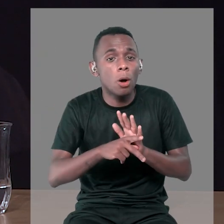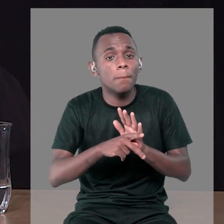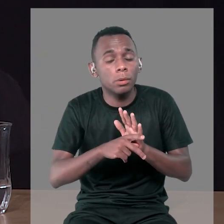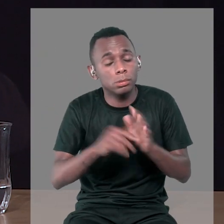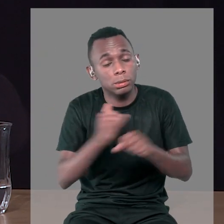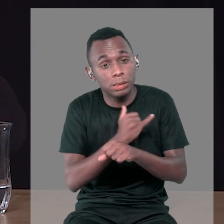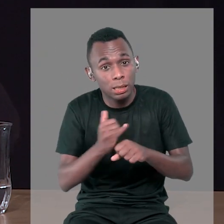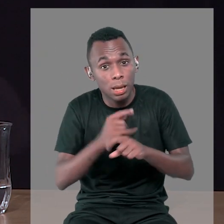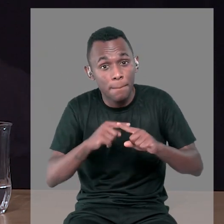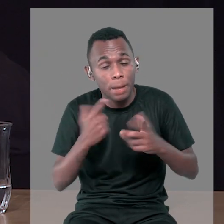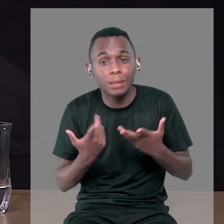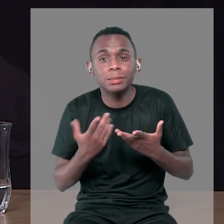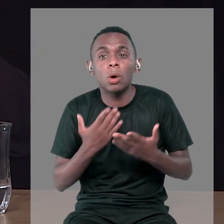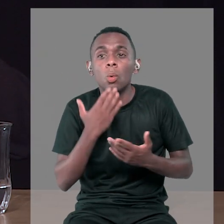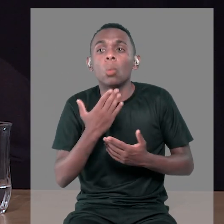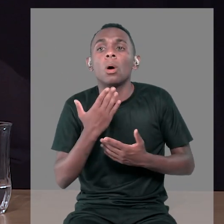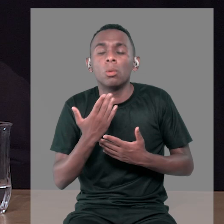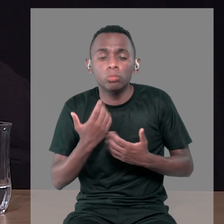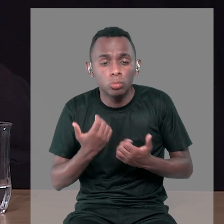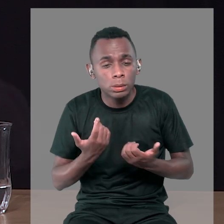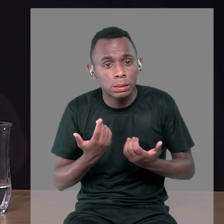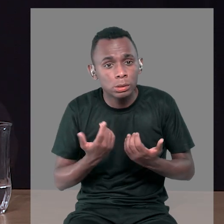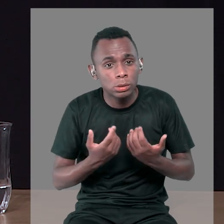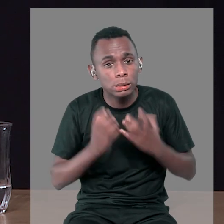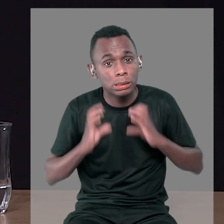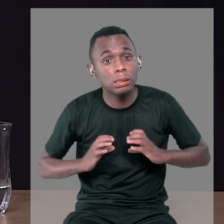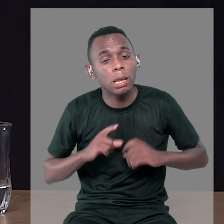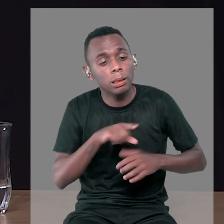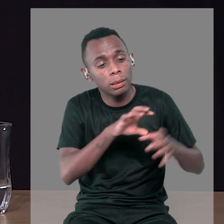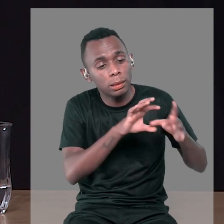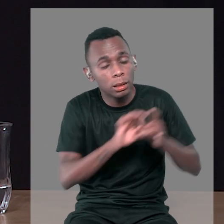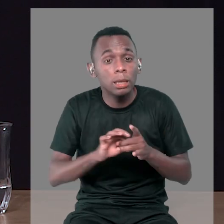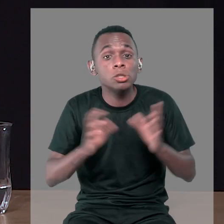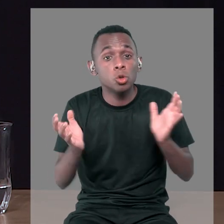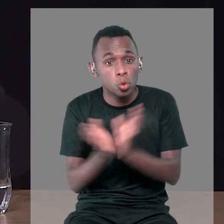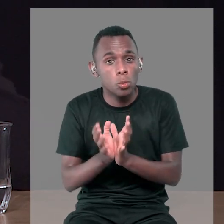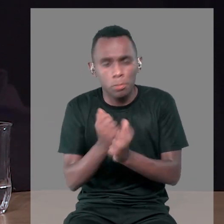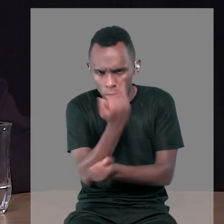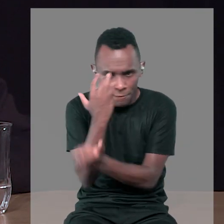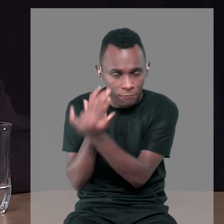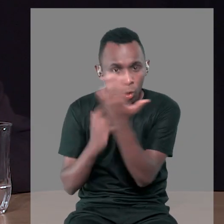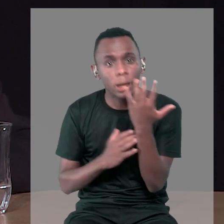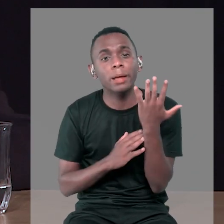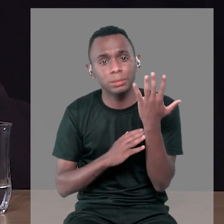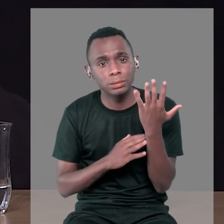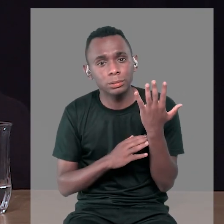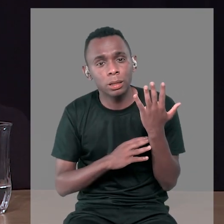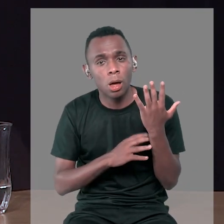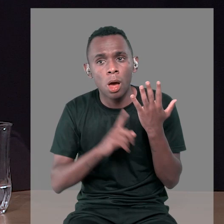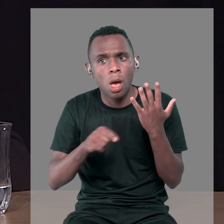que a cidadania fazia aí nesse contexto? É porque a infantaria é uma arma que